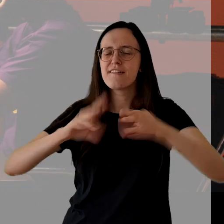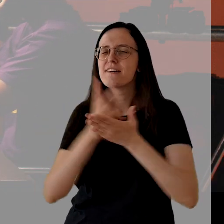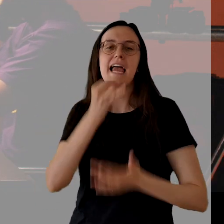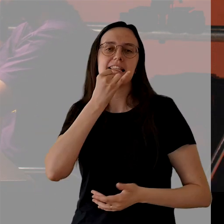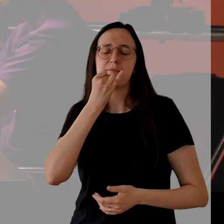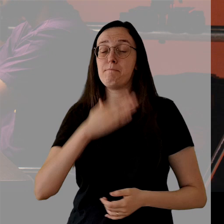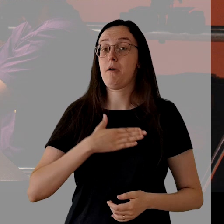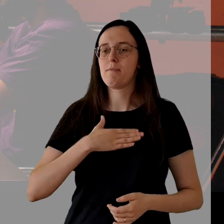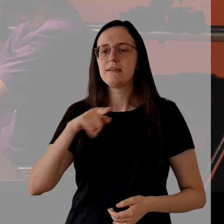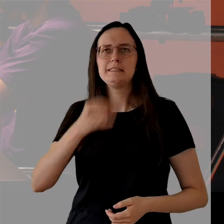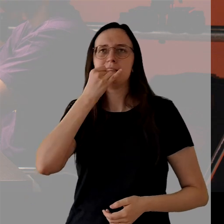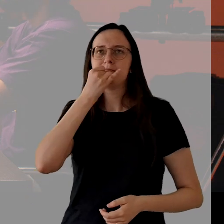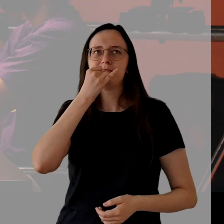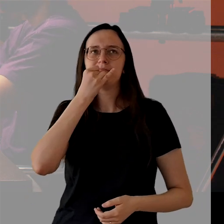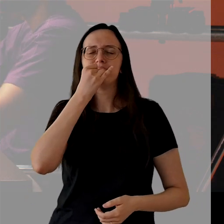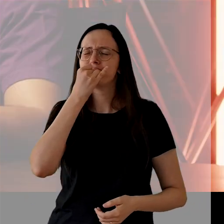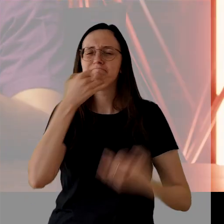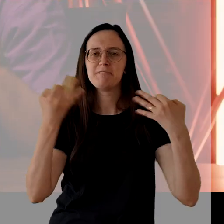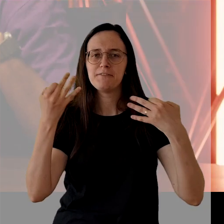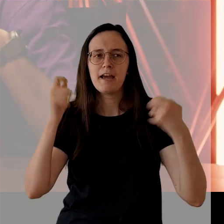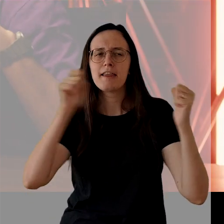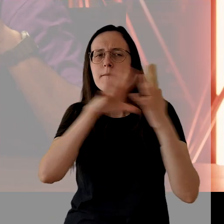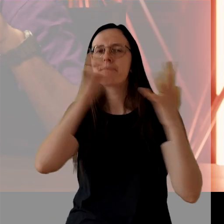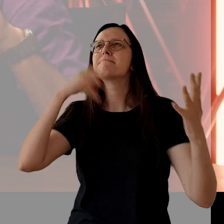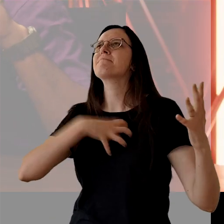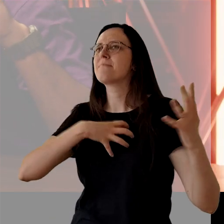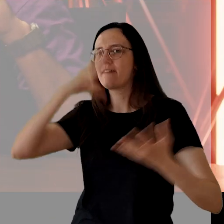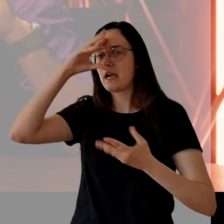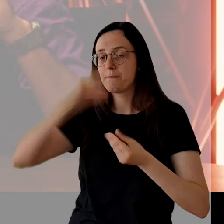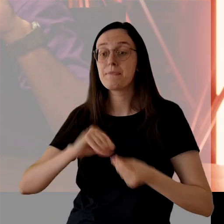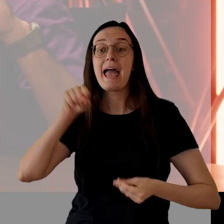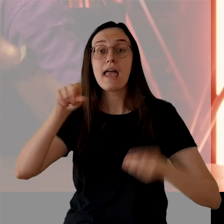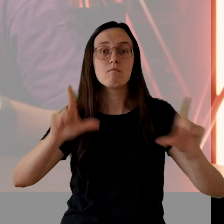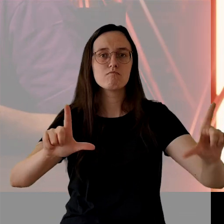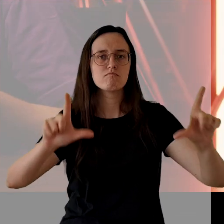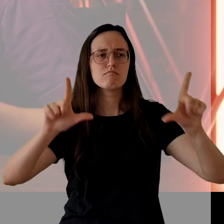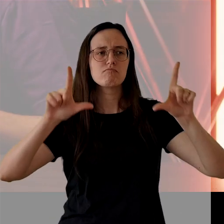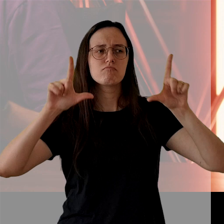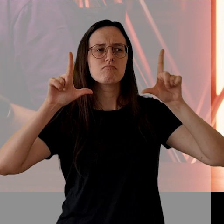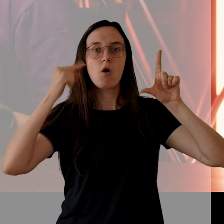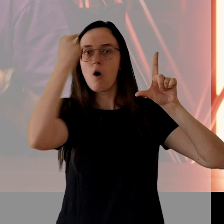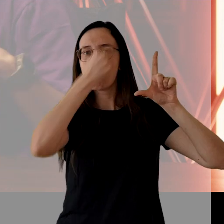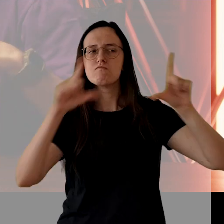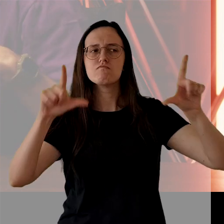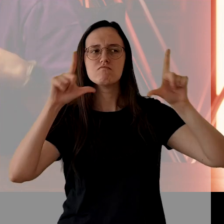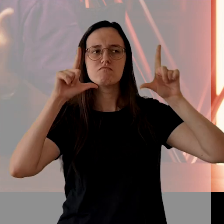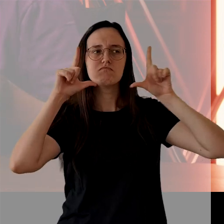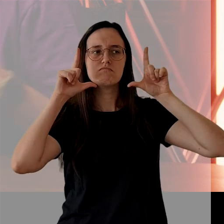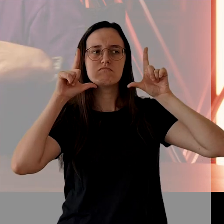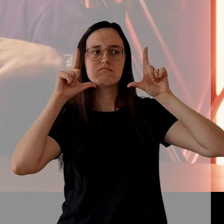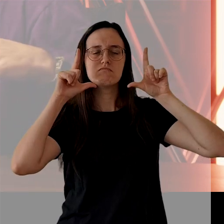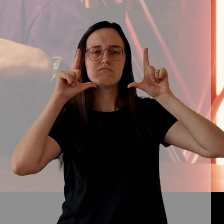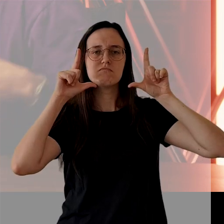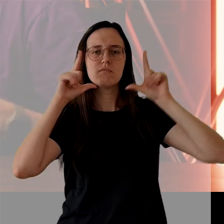muito, muito gráfico, assim. Nesse momento, o plano é bem fechadinho, assim, no rosto dele. Aí ele pega um pratinho de metal, do